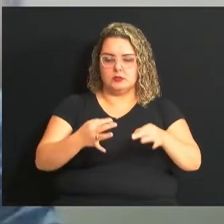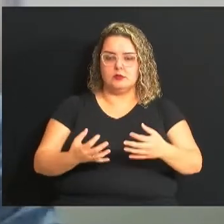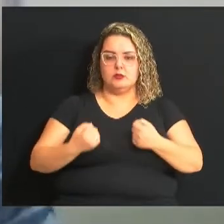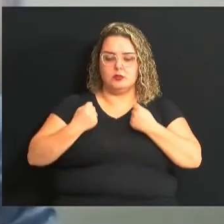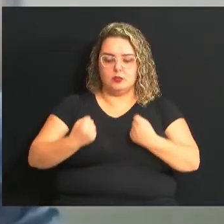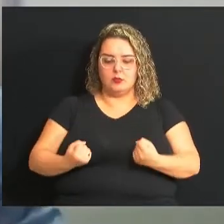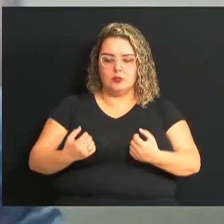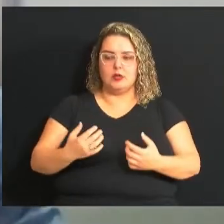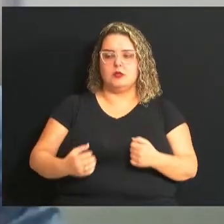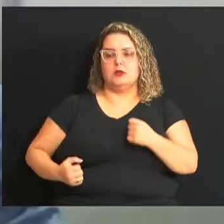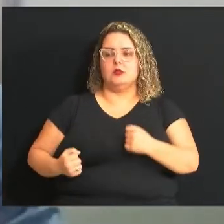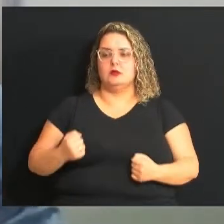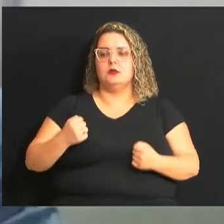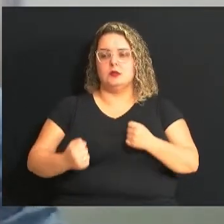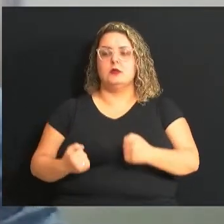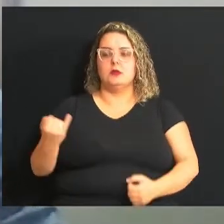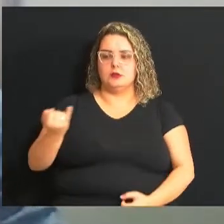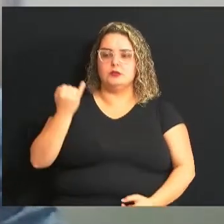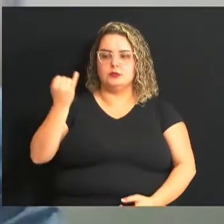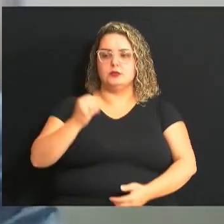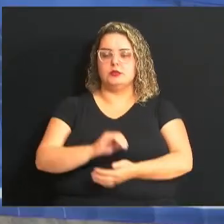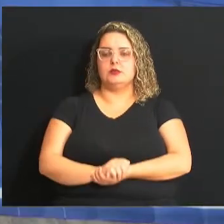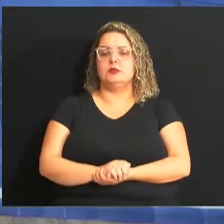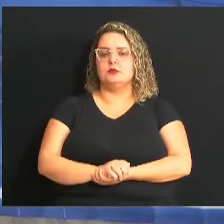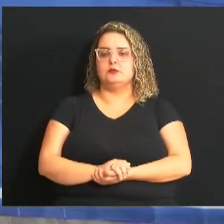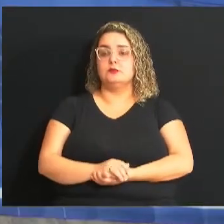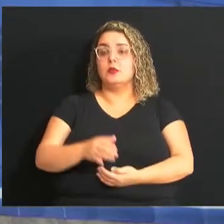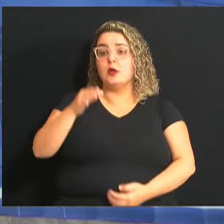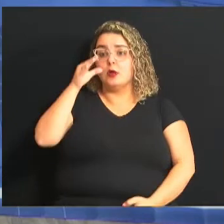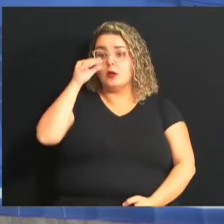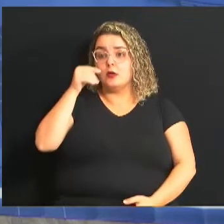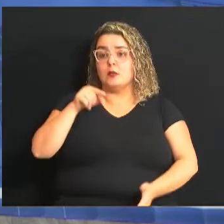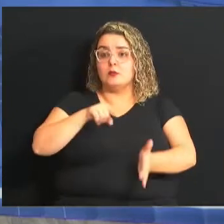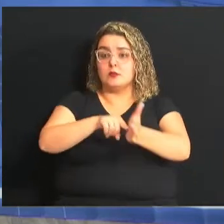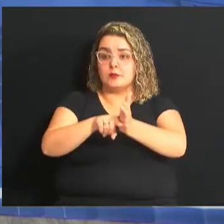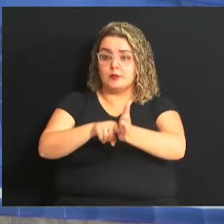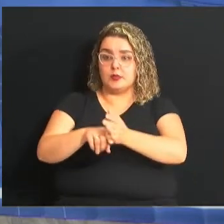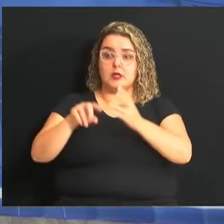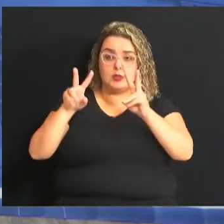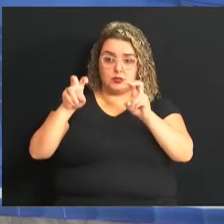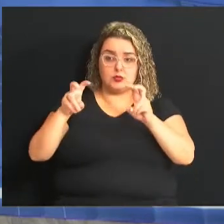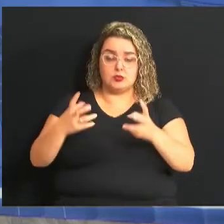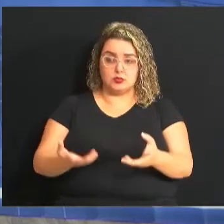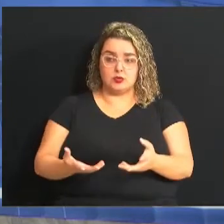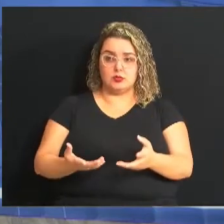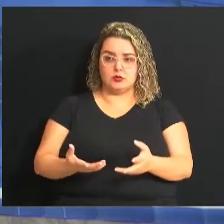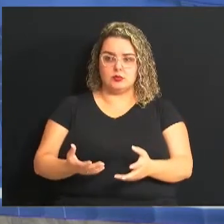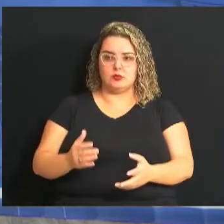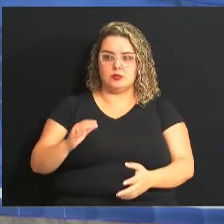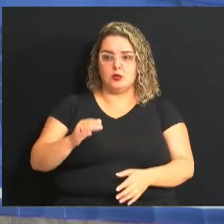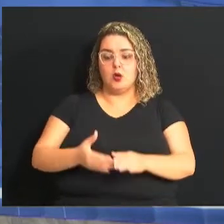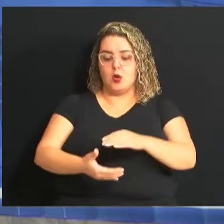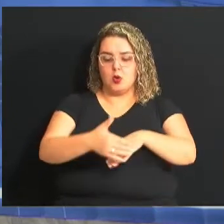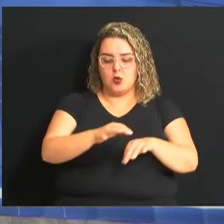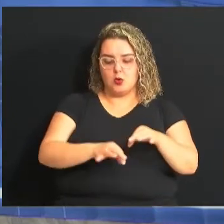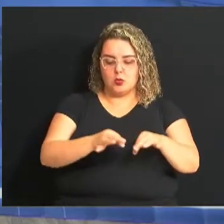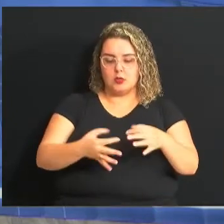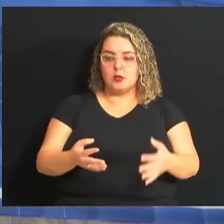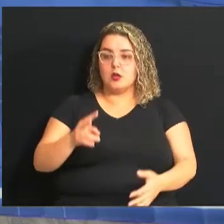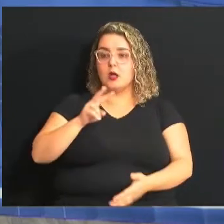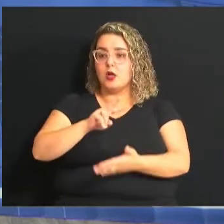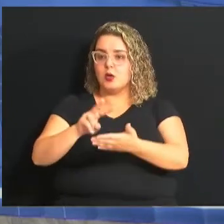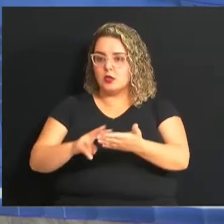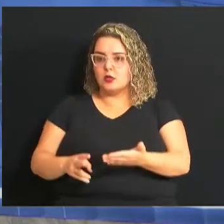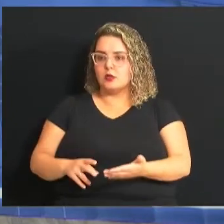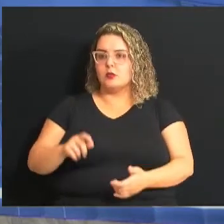atividade aeróbia é de extrema importância. Agora, uma curiosidade, pesquisando sobre esse tema, sobre o calçado, eu li que conforme a